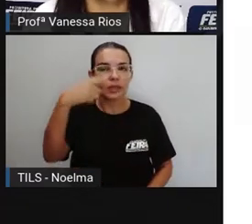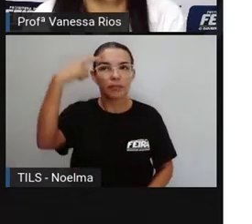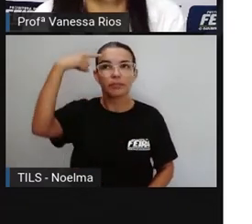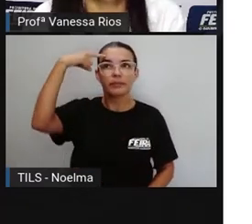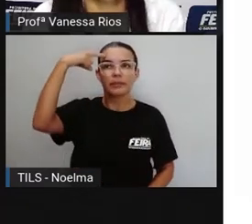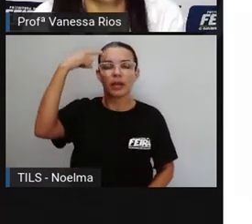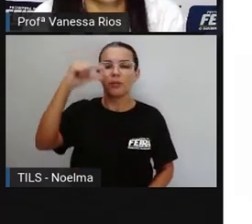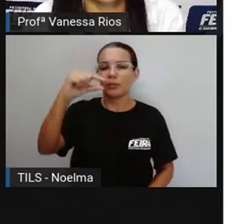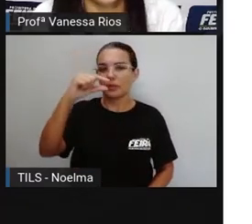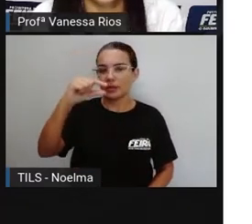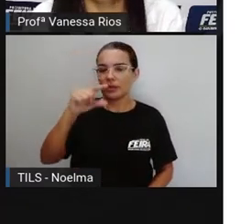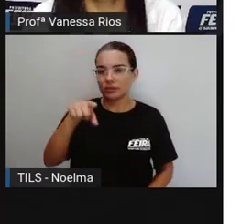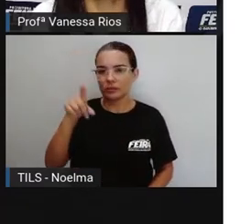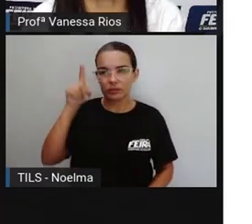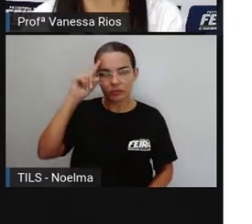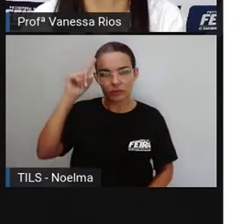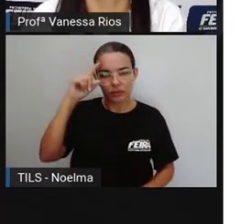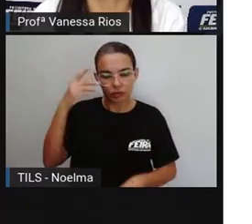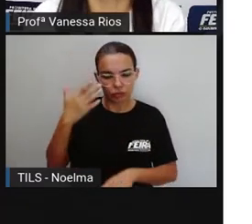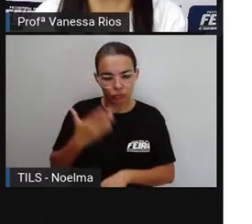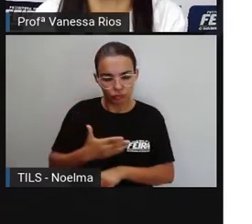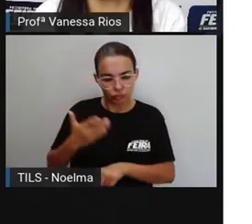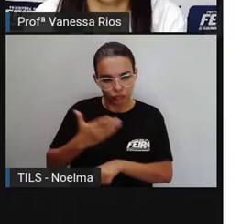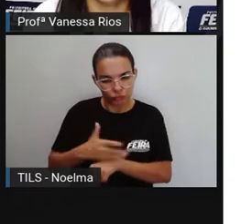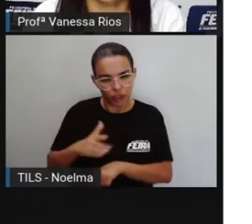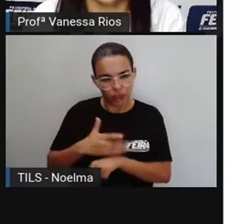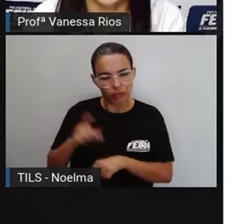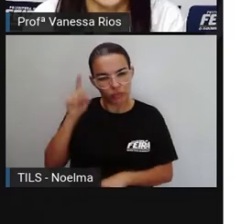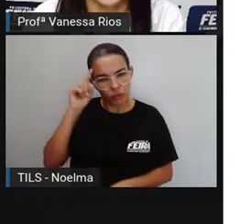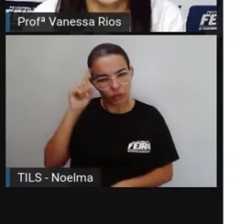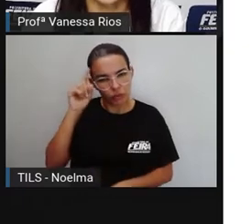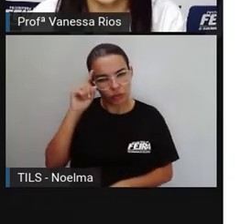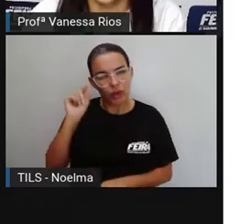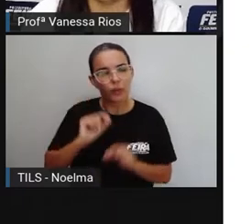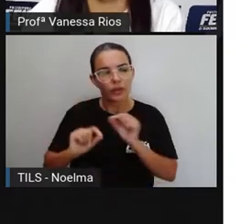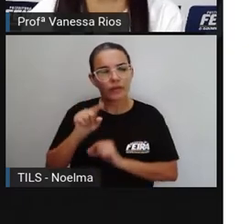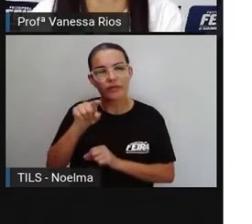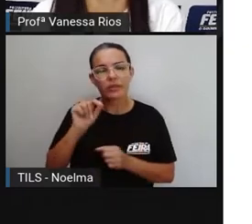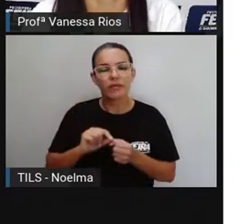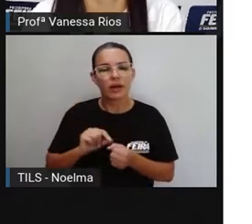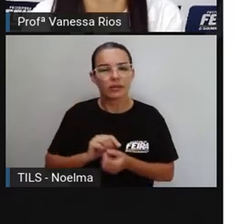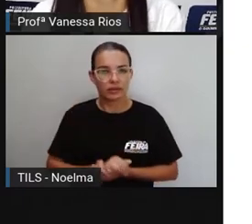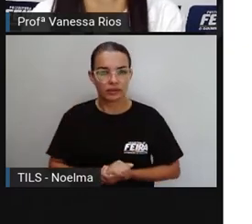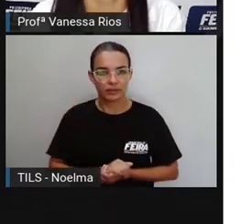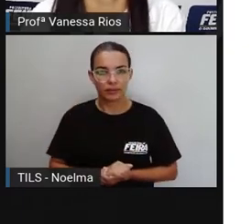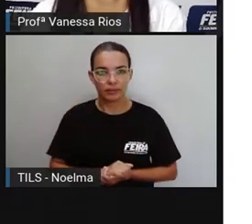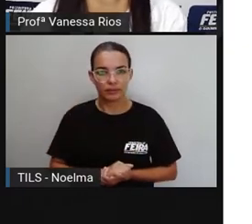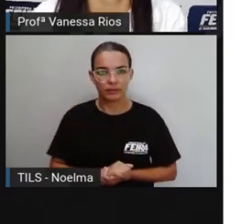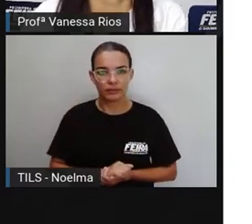aí sobre as suas ações cotidianas, sobre o que você anda fazendo diariamente. E